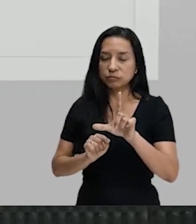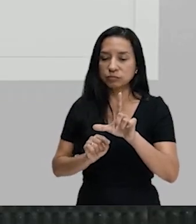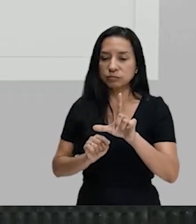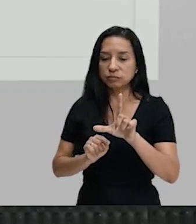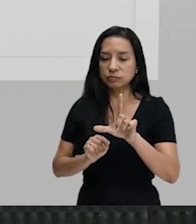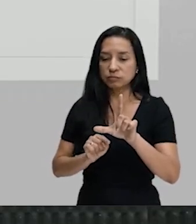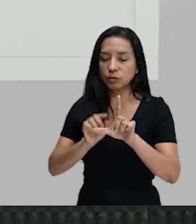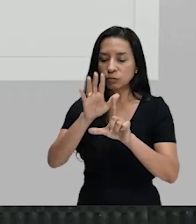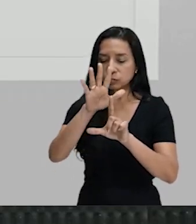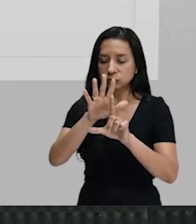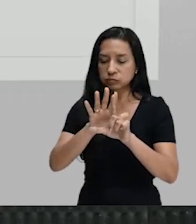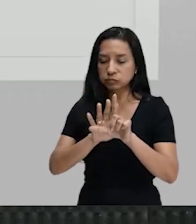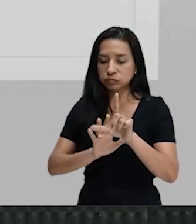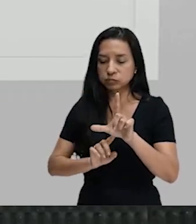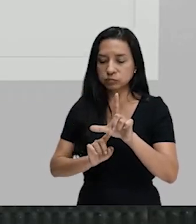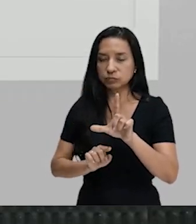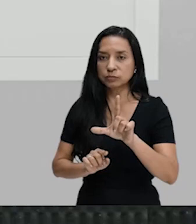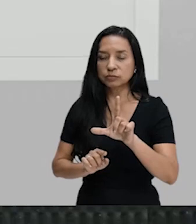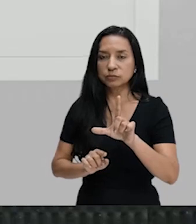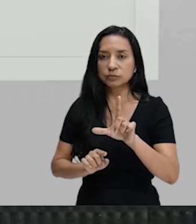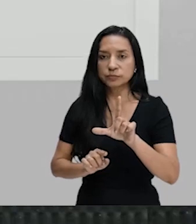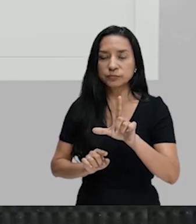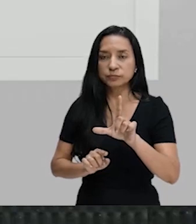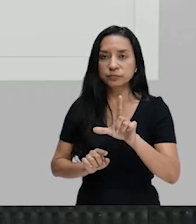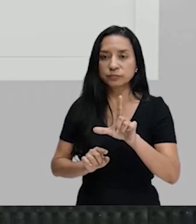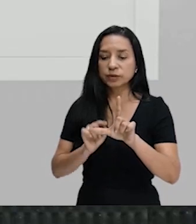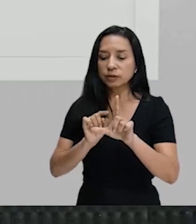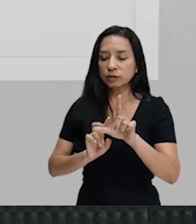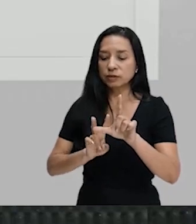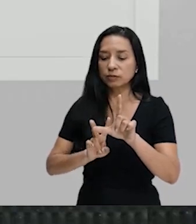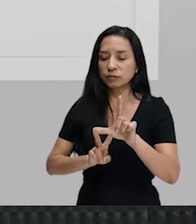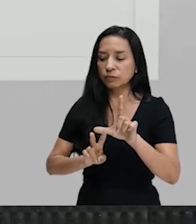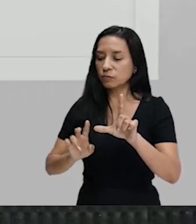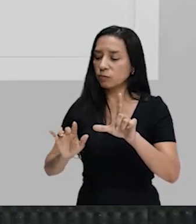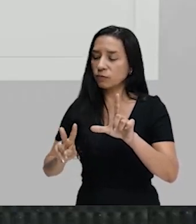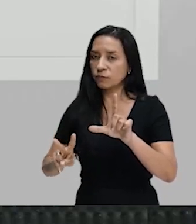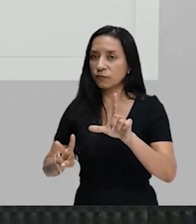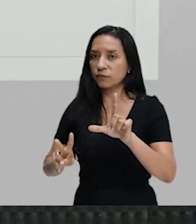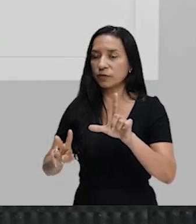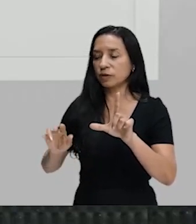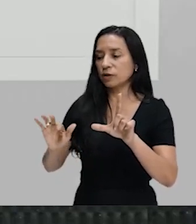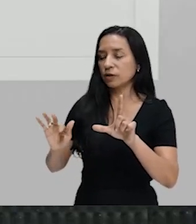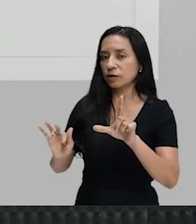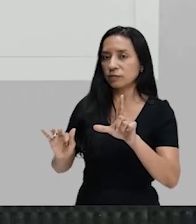ok? De um inicial para um final. O volume final é maior do que o inicial, ou